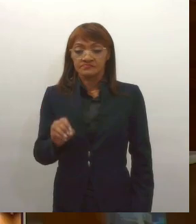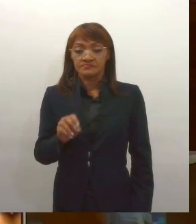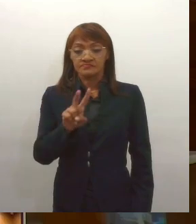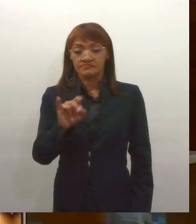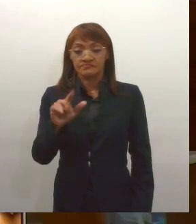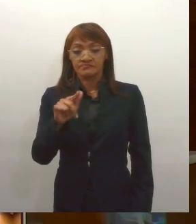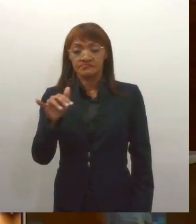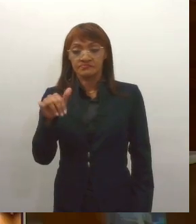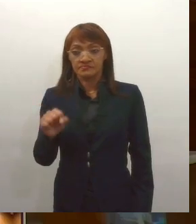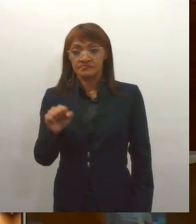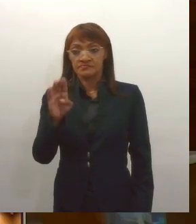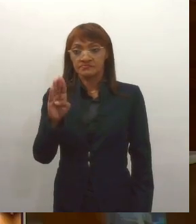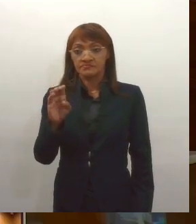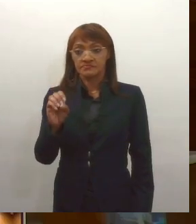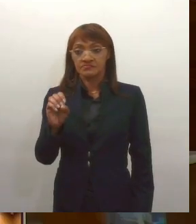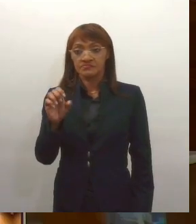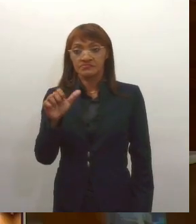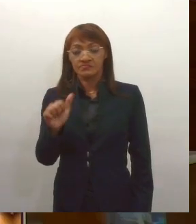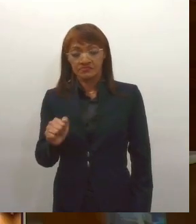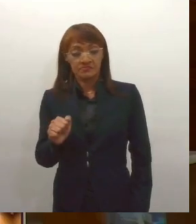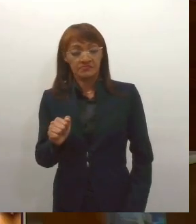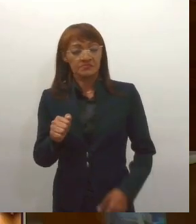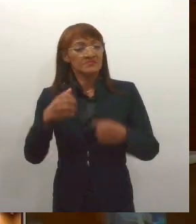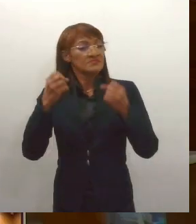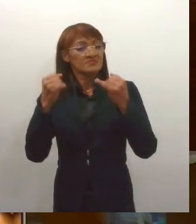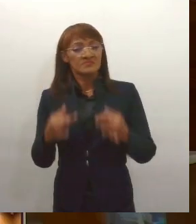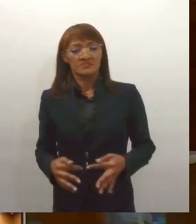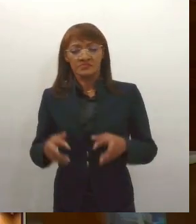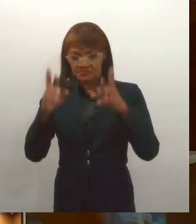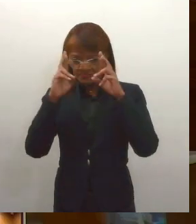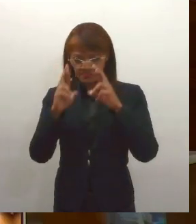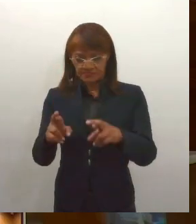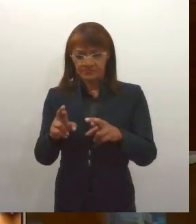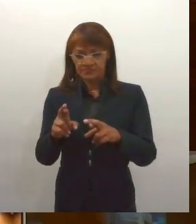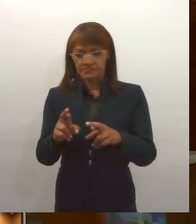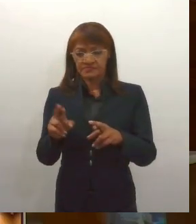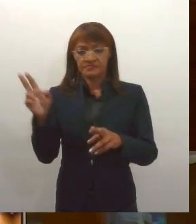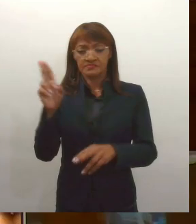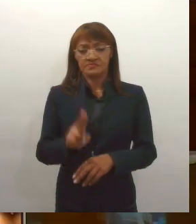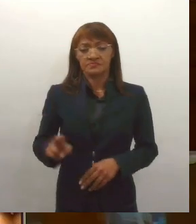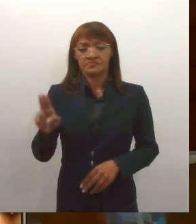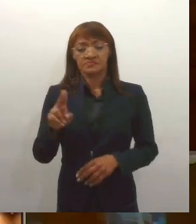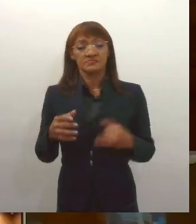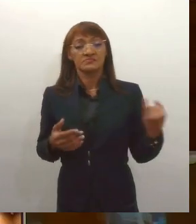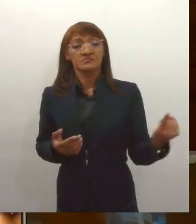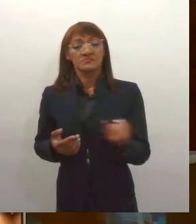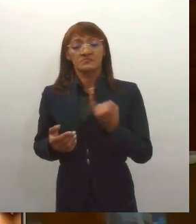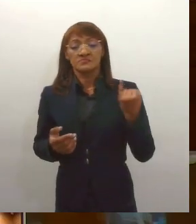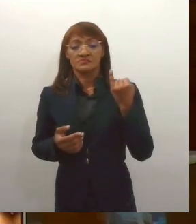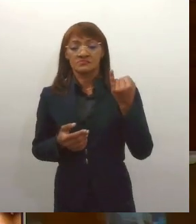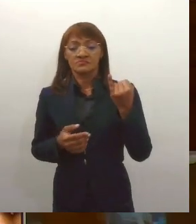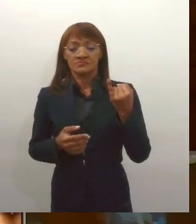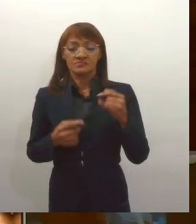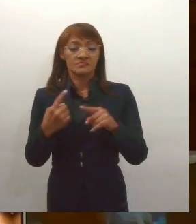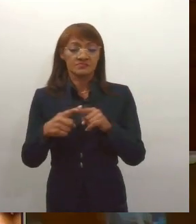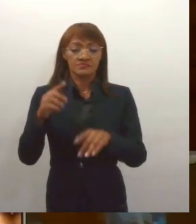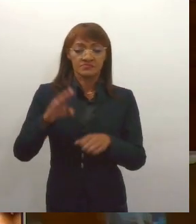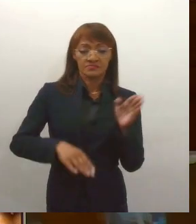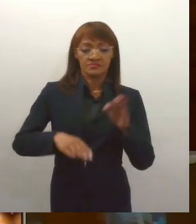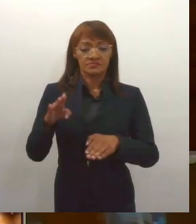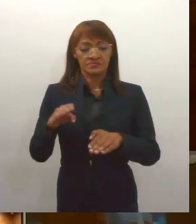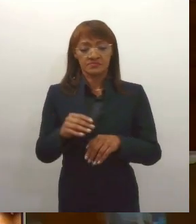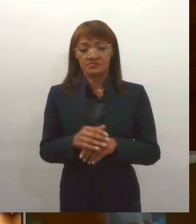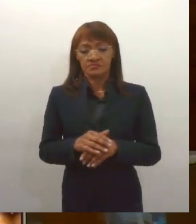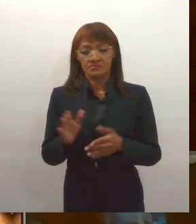diversidade para falar da importância da gente desconstruir porque muitas as vezes certas falas né como desse